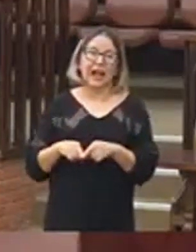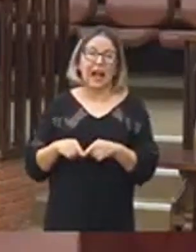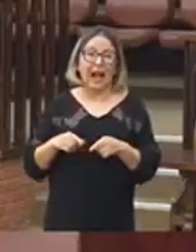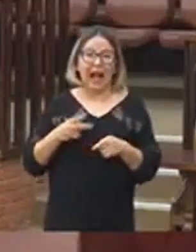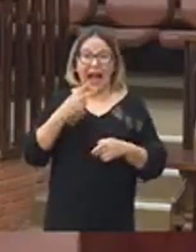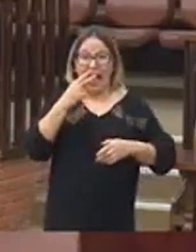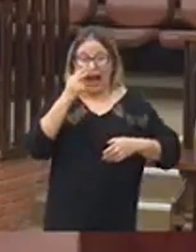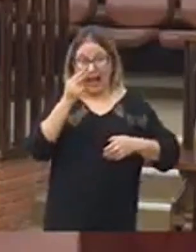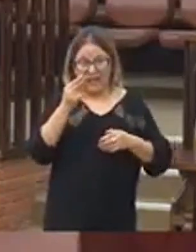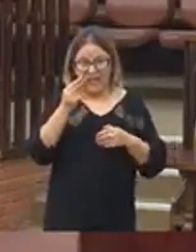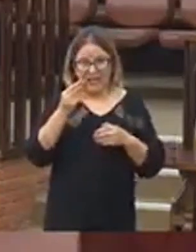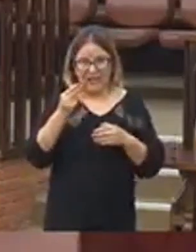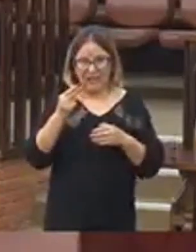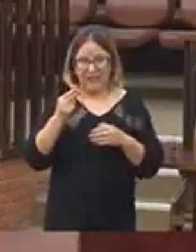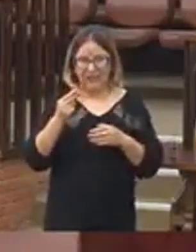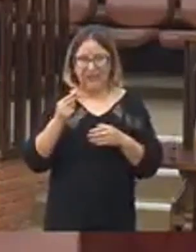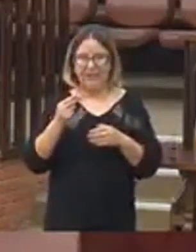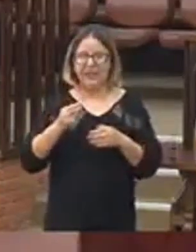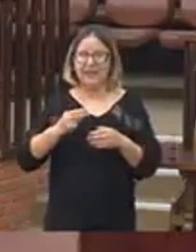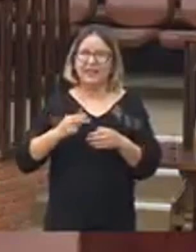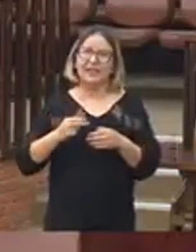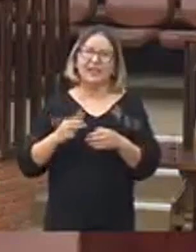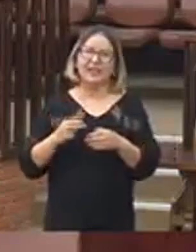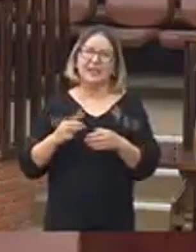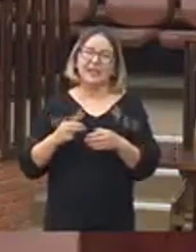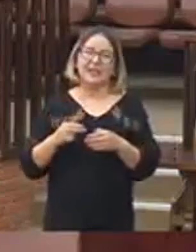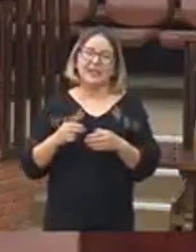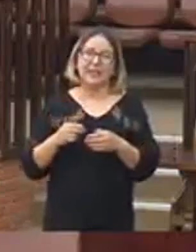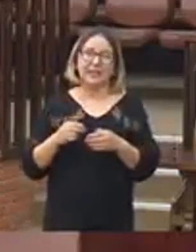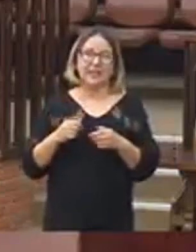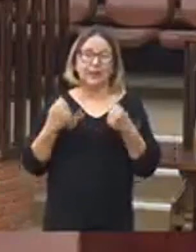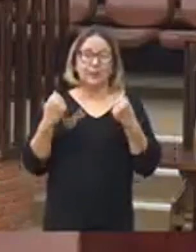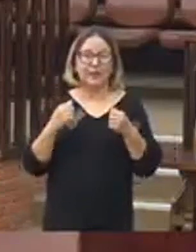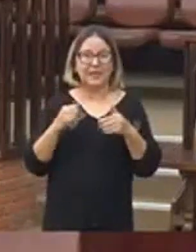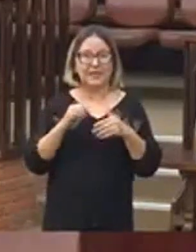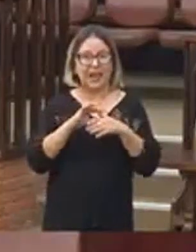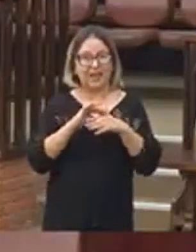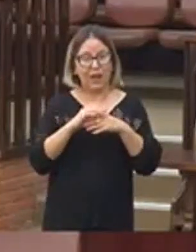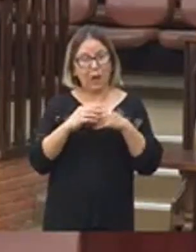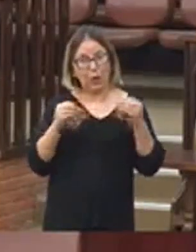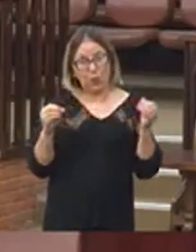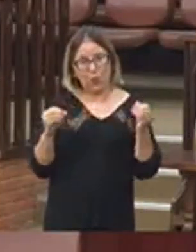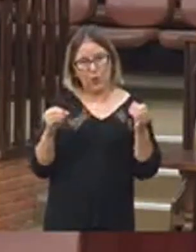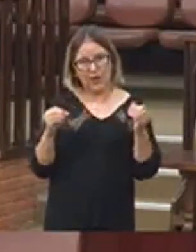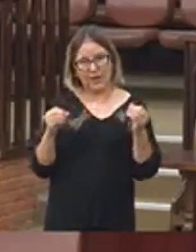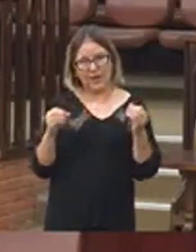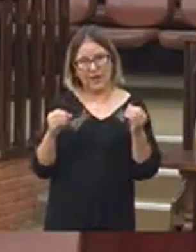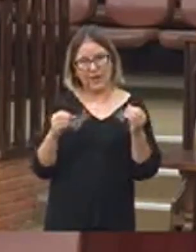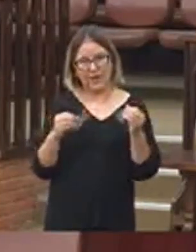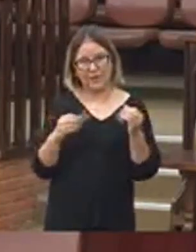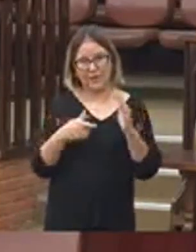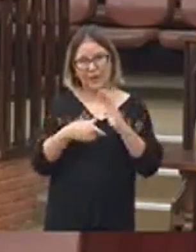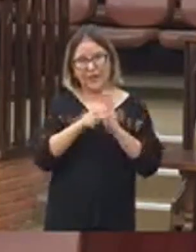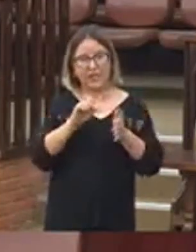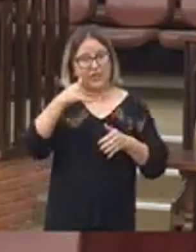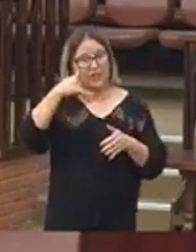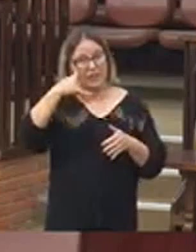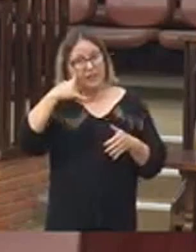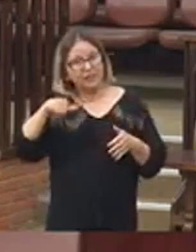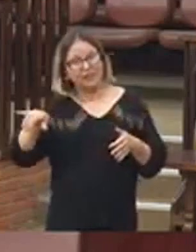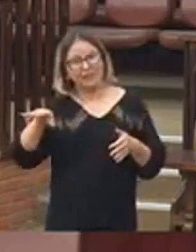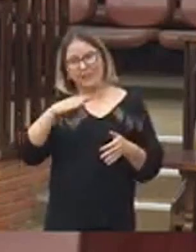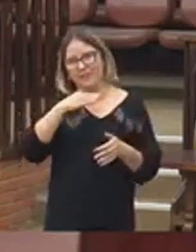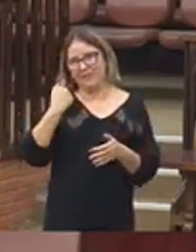Lázaro não teria morrido se tu estiveras aqui. Ele seria curado, porque o Senhor poderia